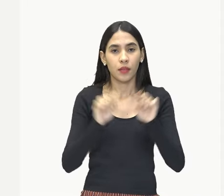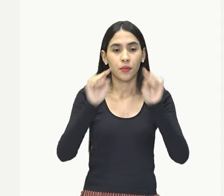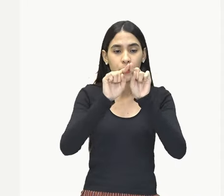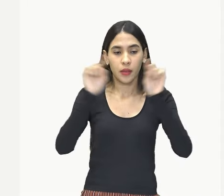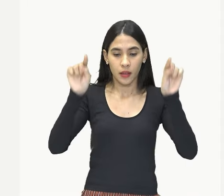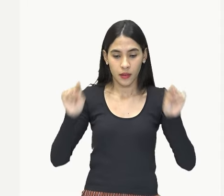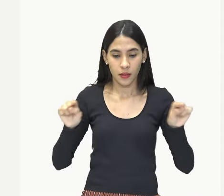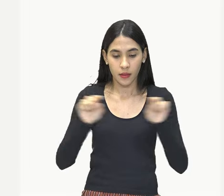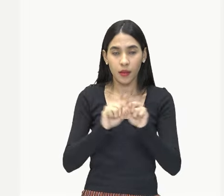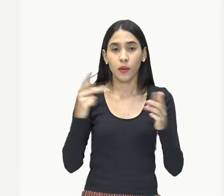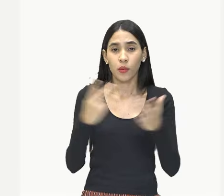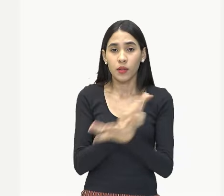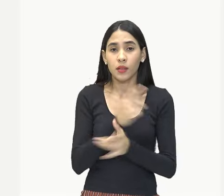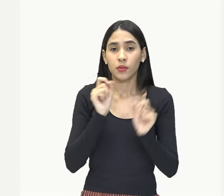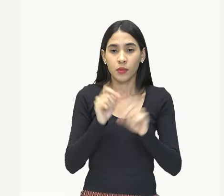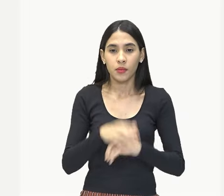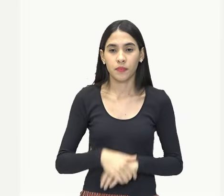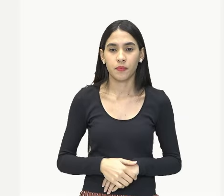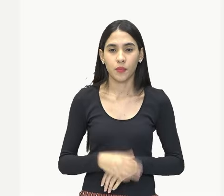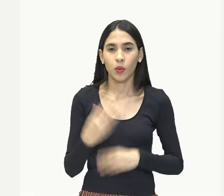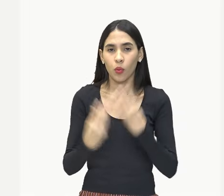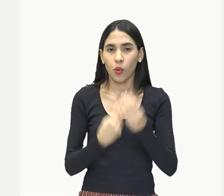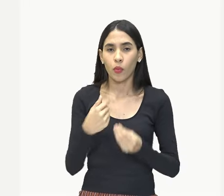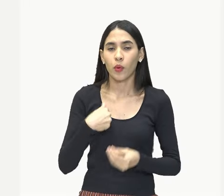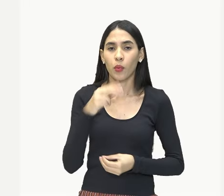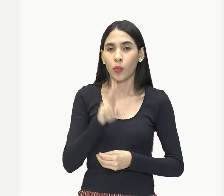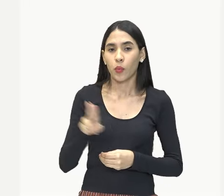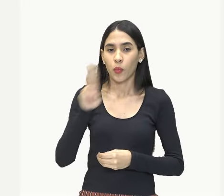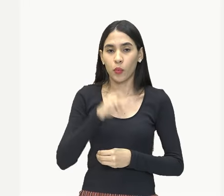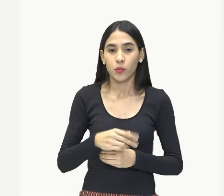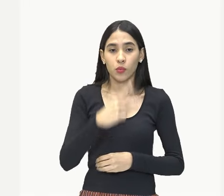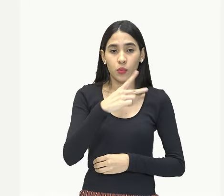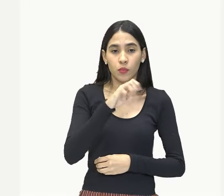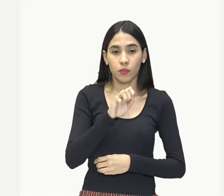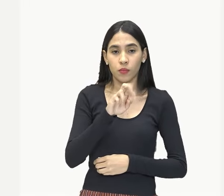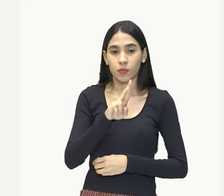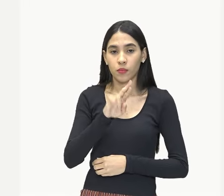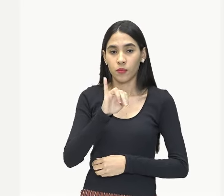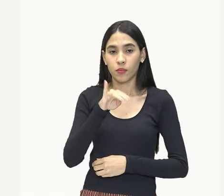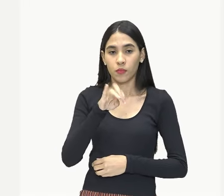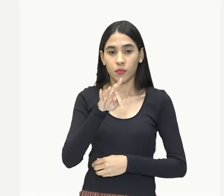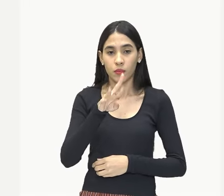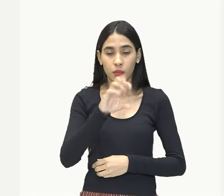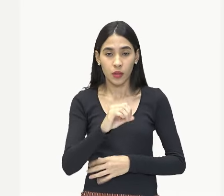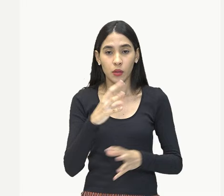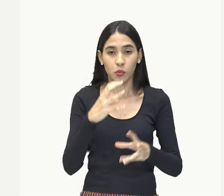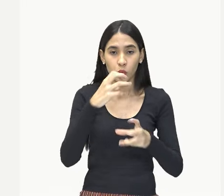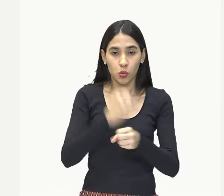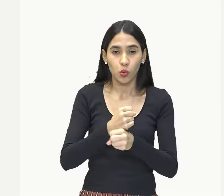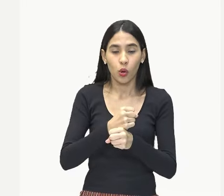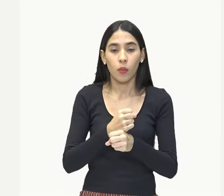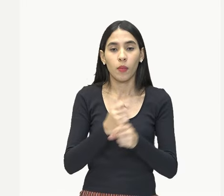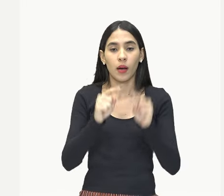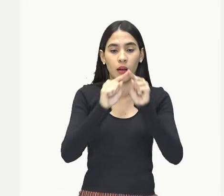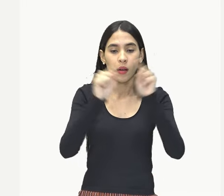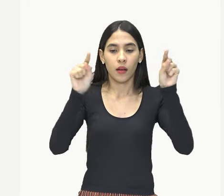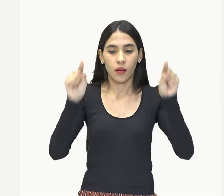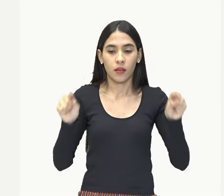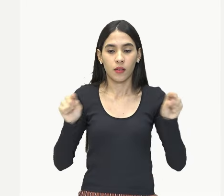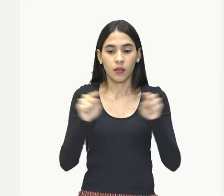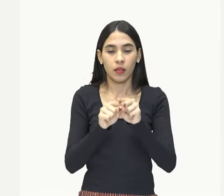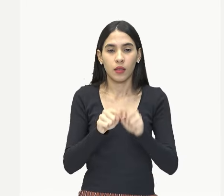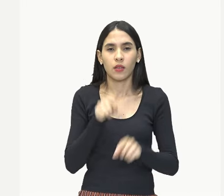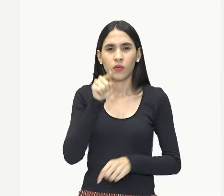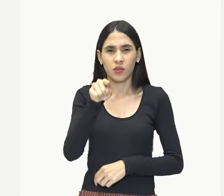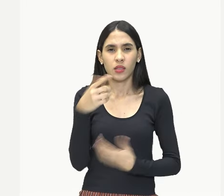acontece? Onde é que eu aplico, no caso, o perímetro, não é? A soma aí de monômios lá no meu dia a dia. Sabe